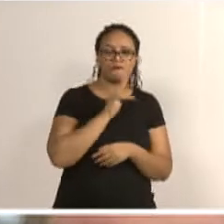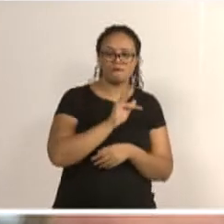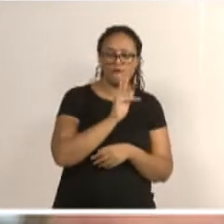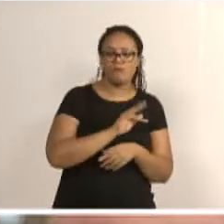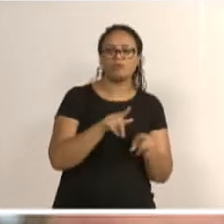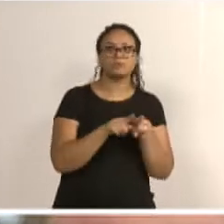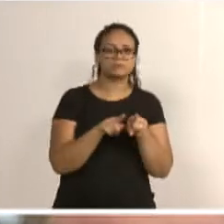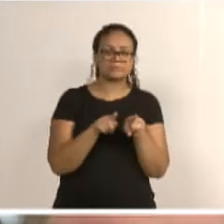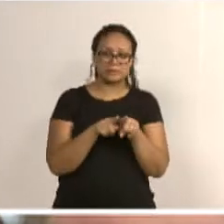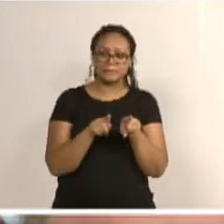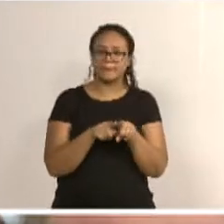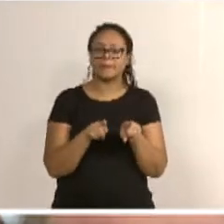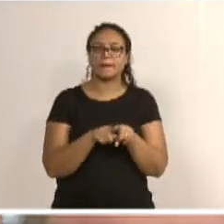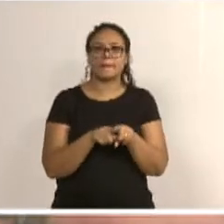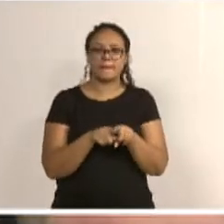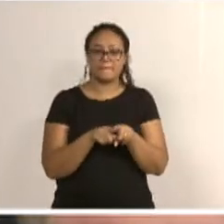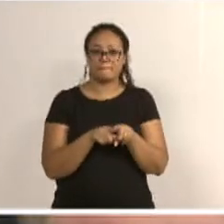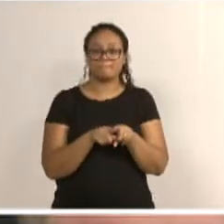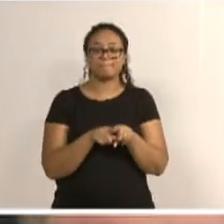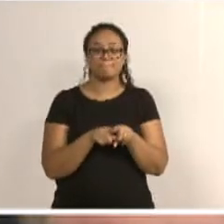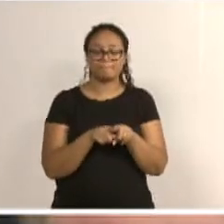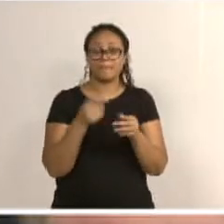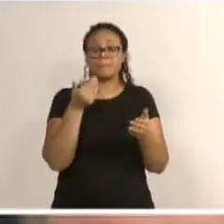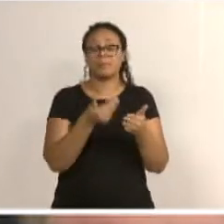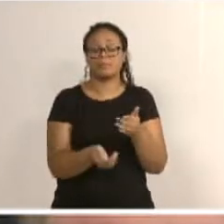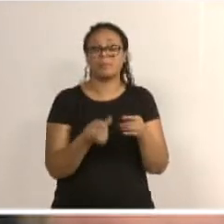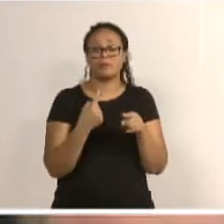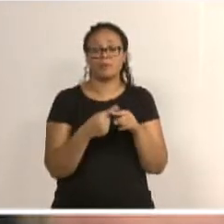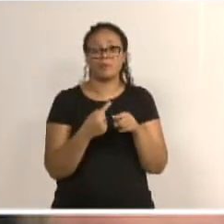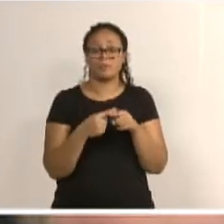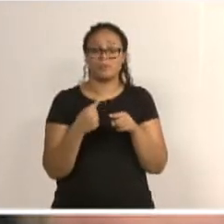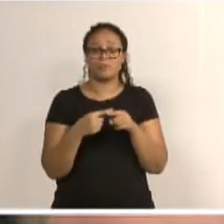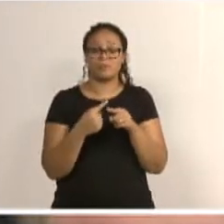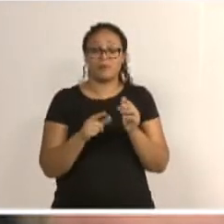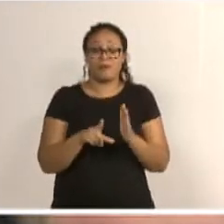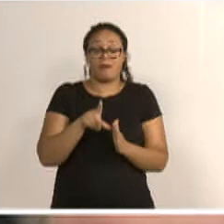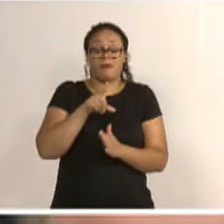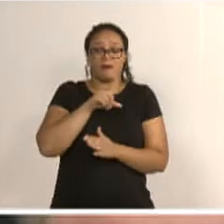de fora está fazendo o transporte, onde que o antigo